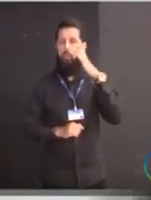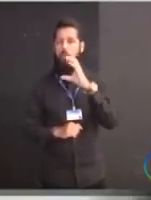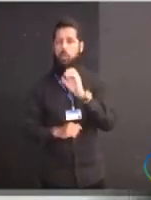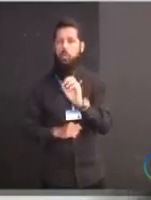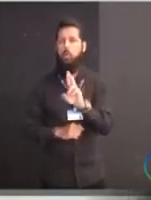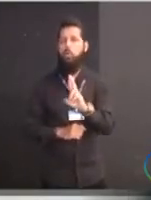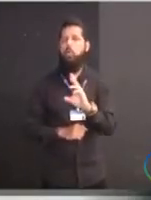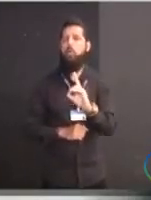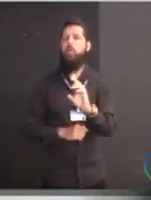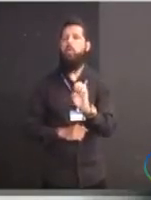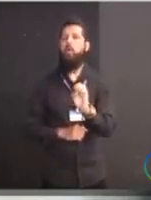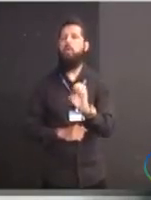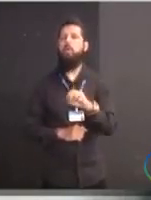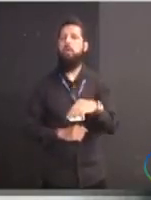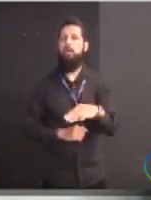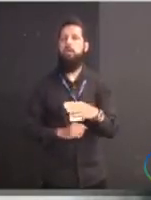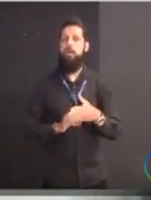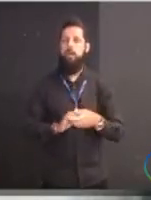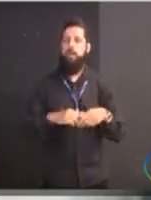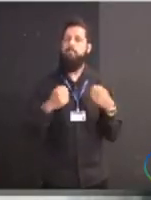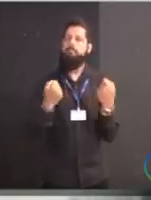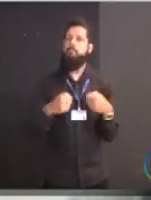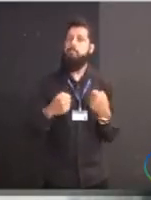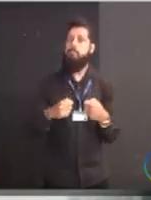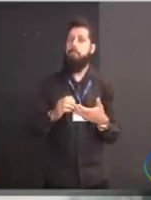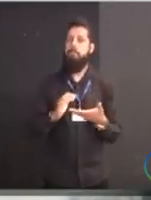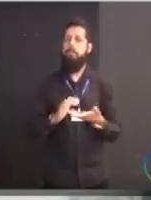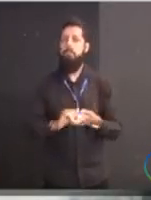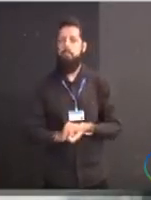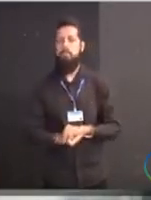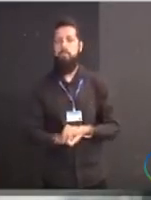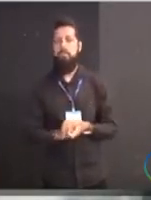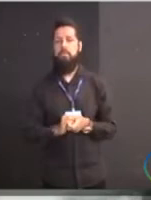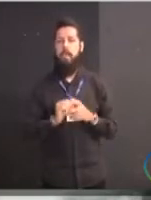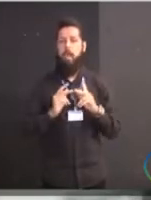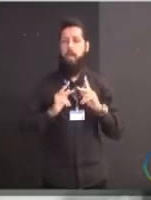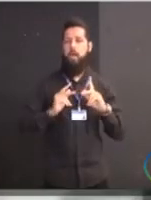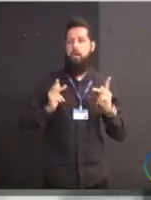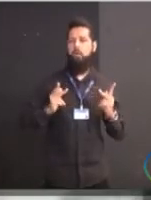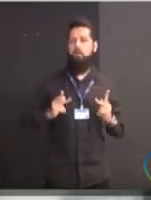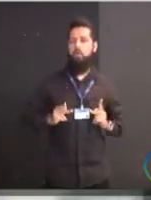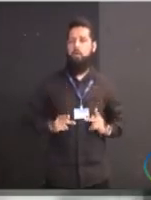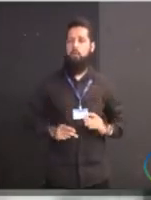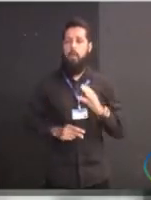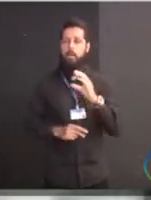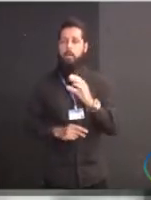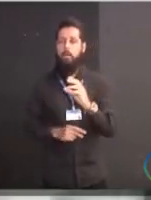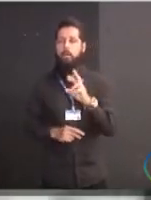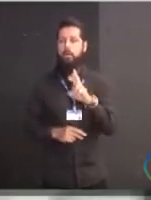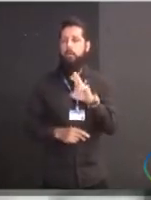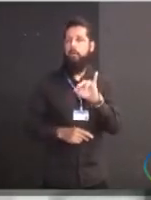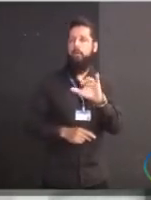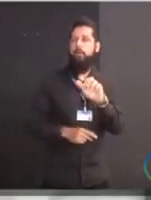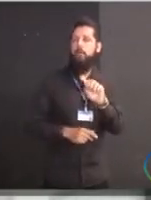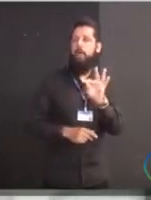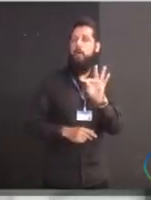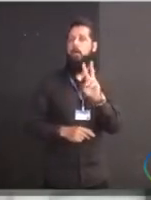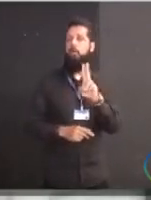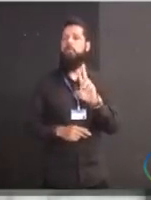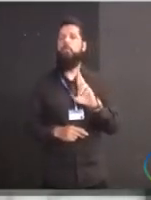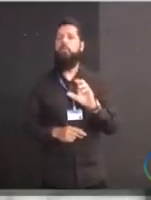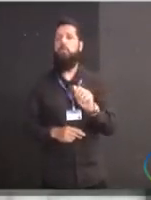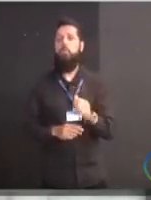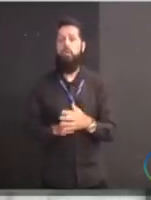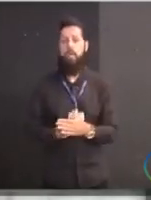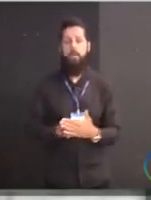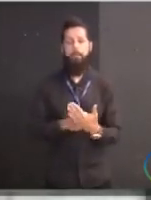não conseguimos abordar. A criatura pede resposta aos problemas da